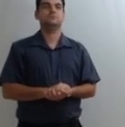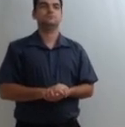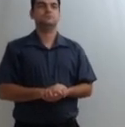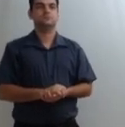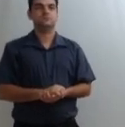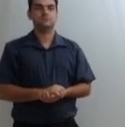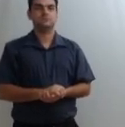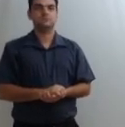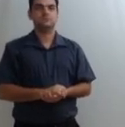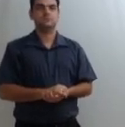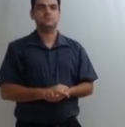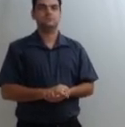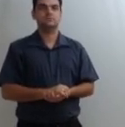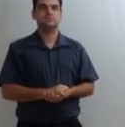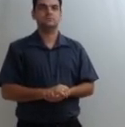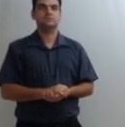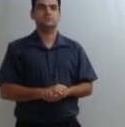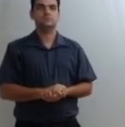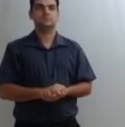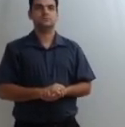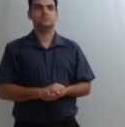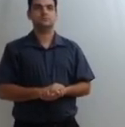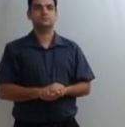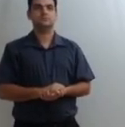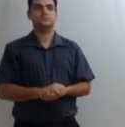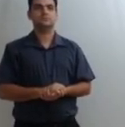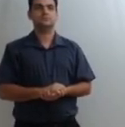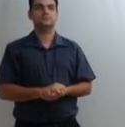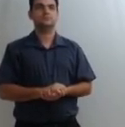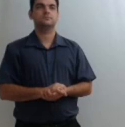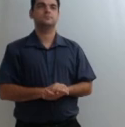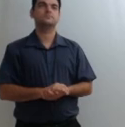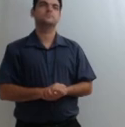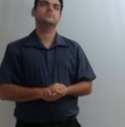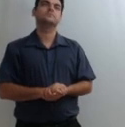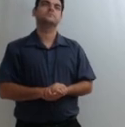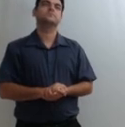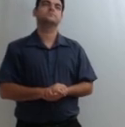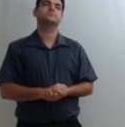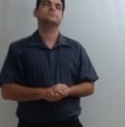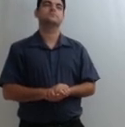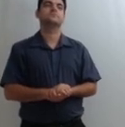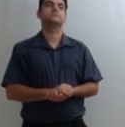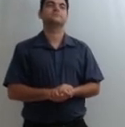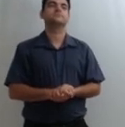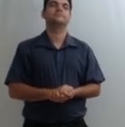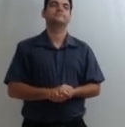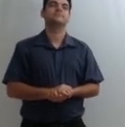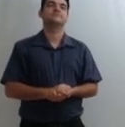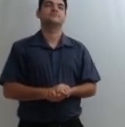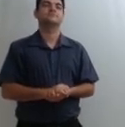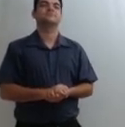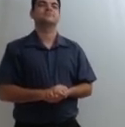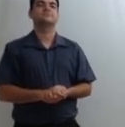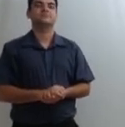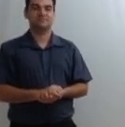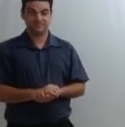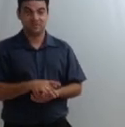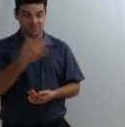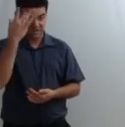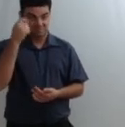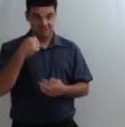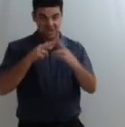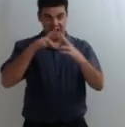Doutor... Sou eu, excelência. Doutor Flávio, tudo bem, já é conhecido. Doutor Flávio, Vossa Excelência dispensa a leitura do